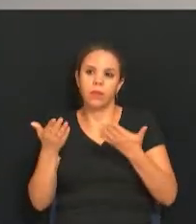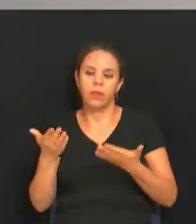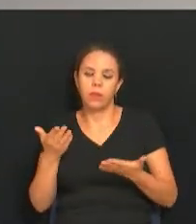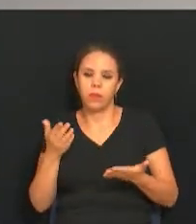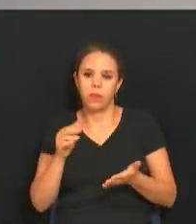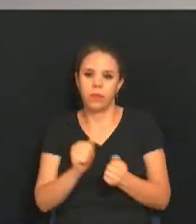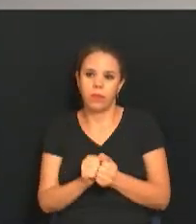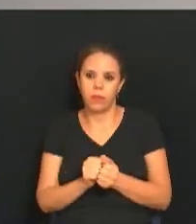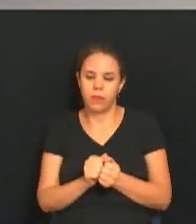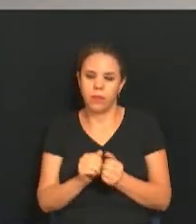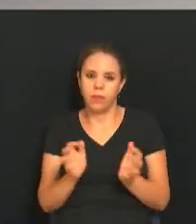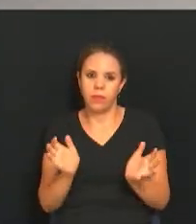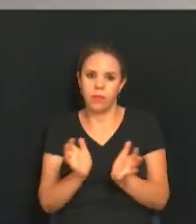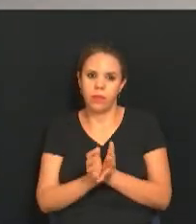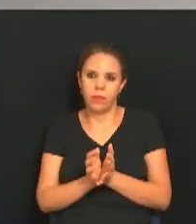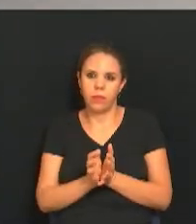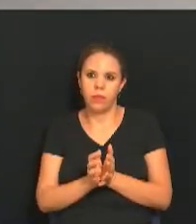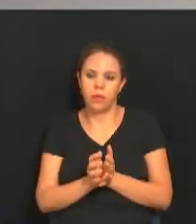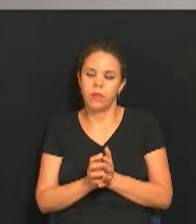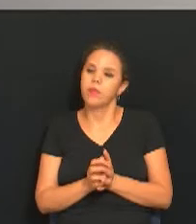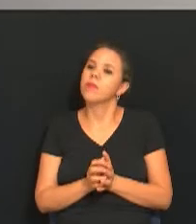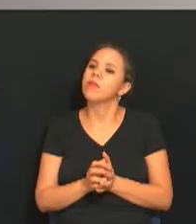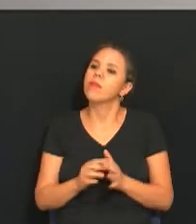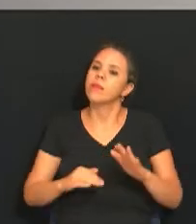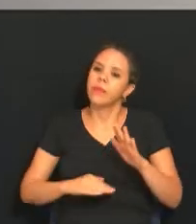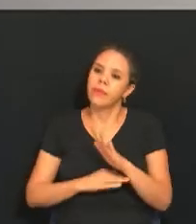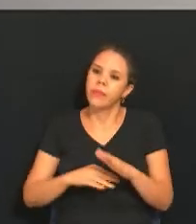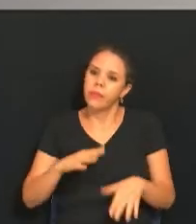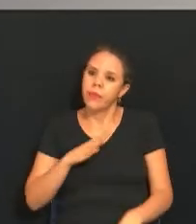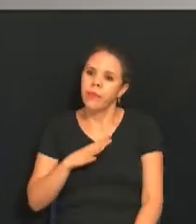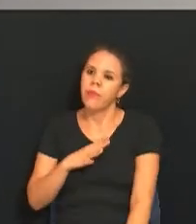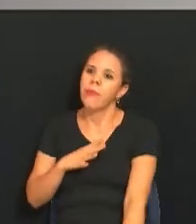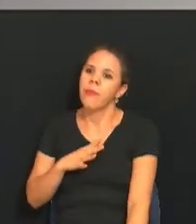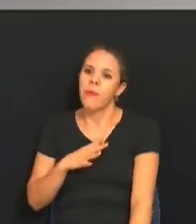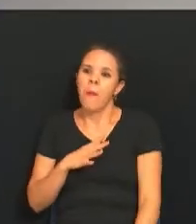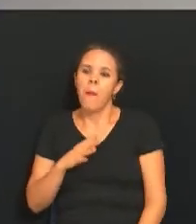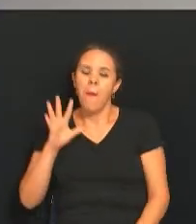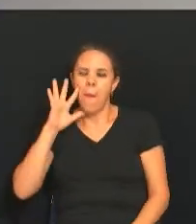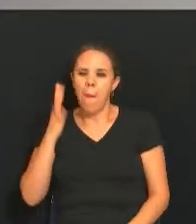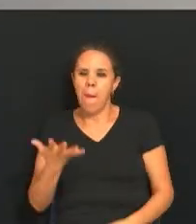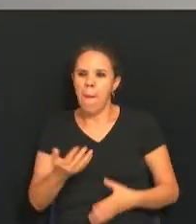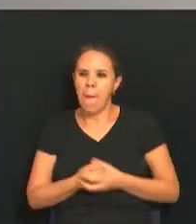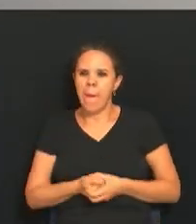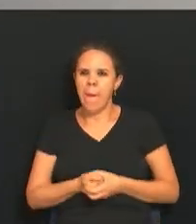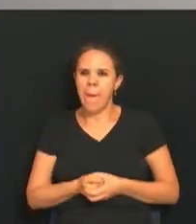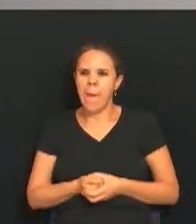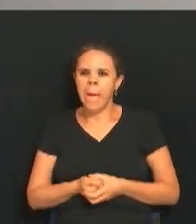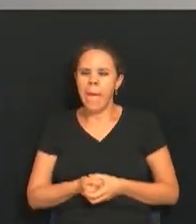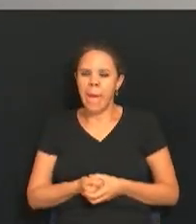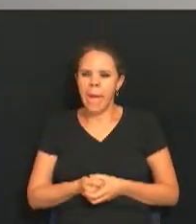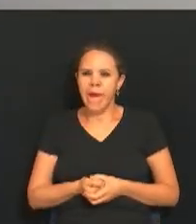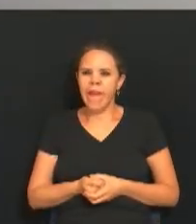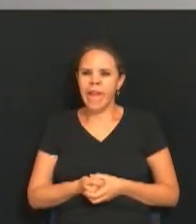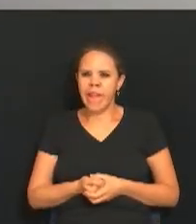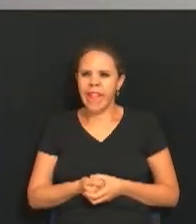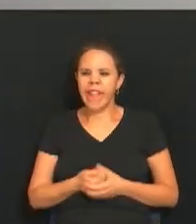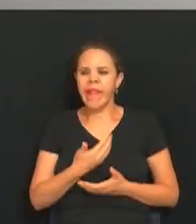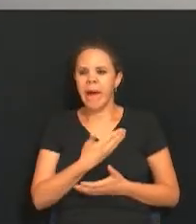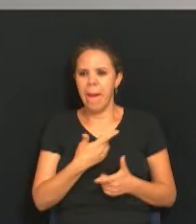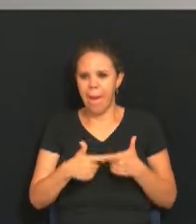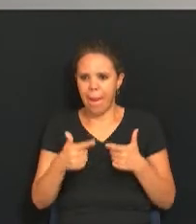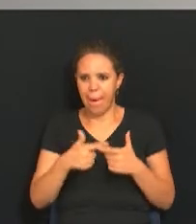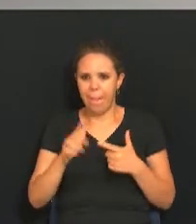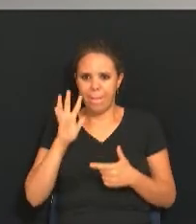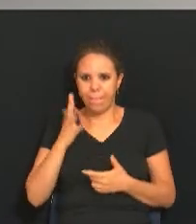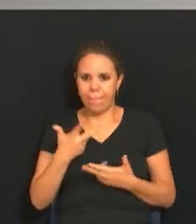na comissão, seja a altura da casa e a altura da nossa cidade, e buscar soluções, sem dúvida nenhuma, para que esse problema possa